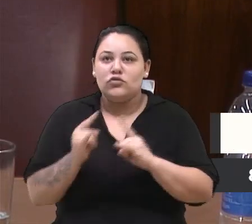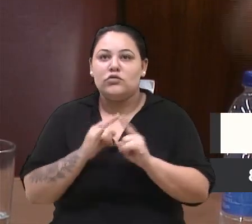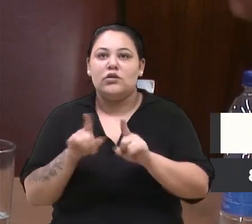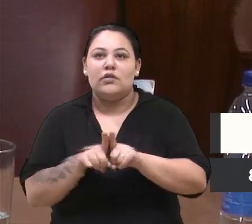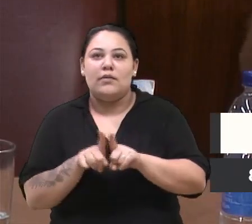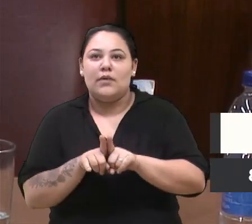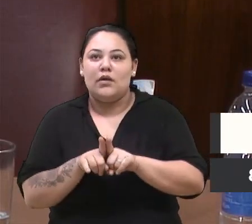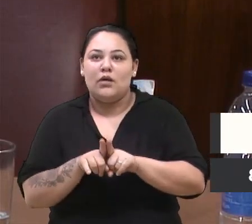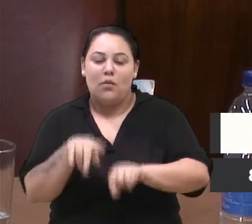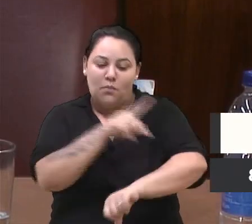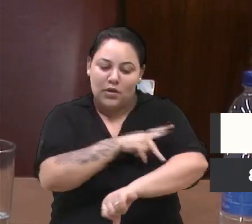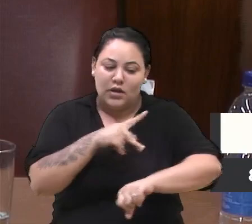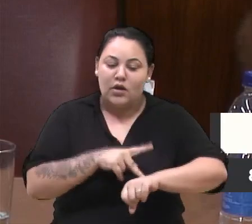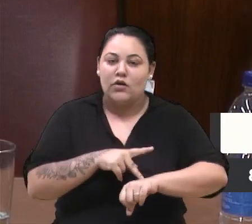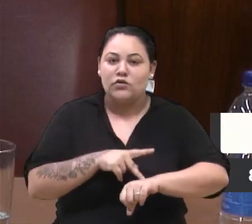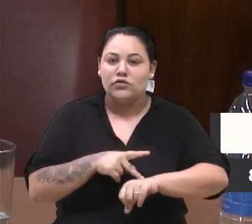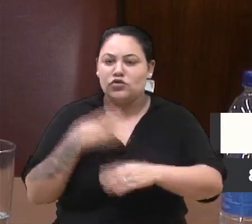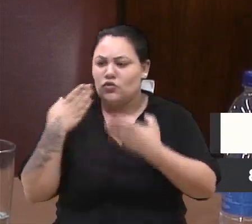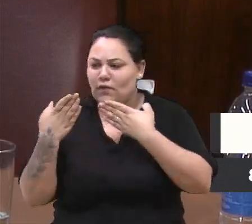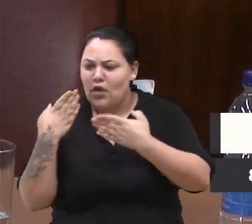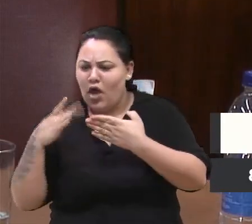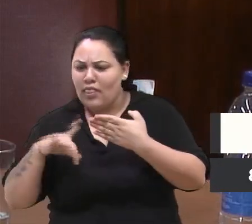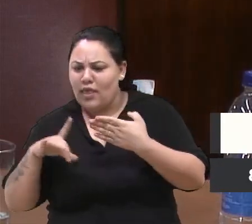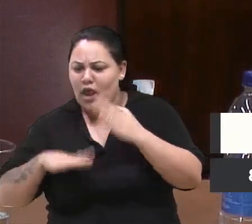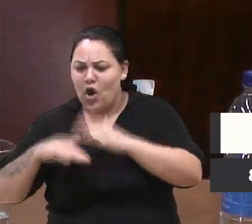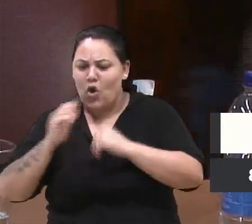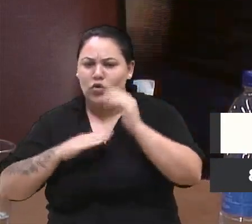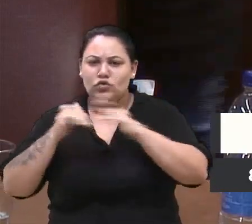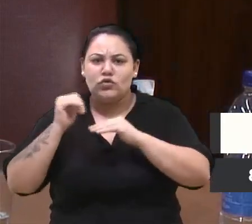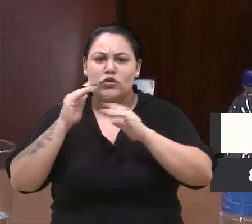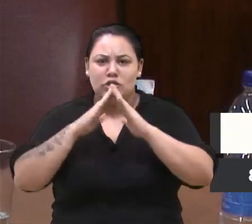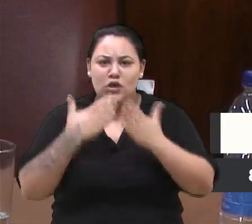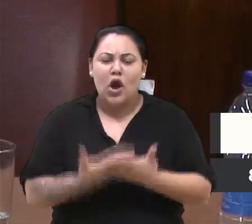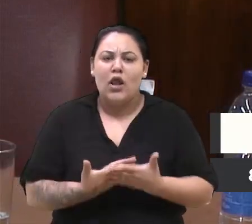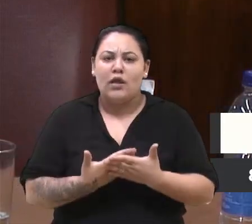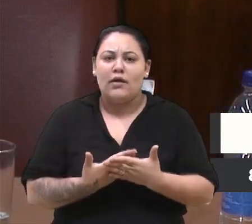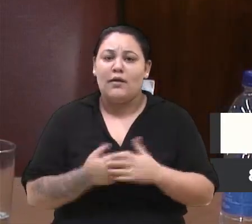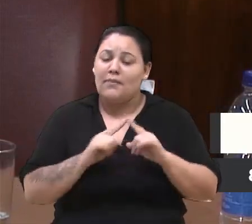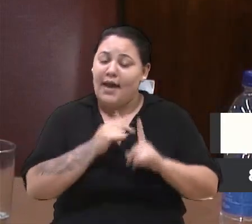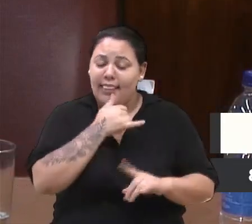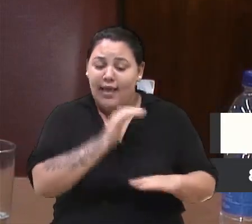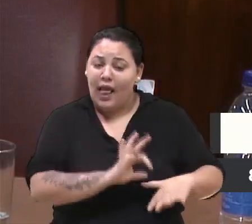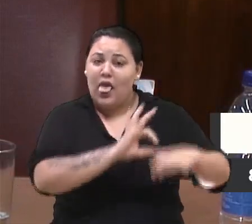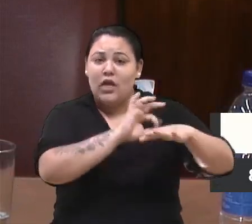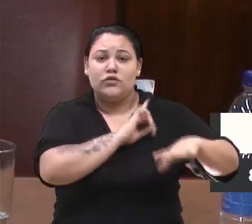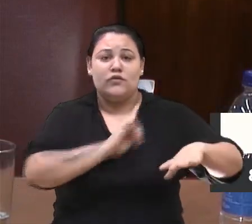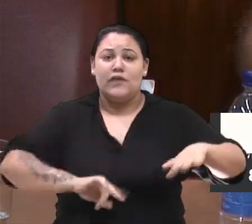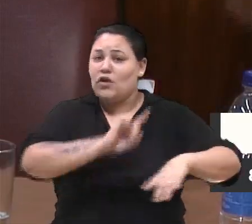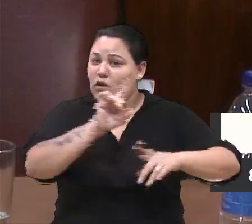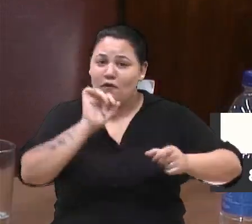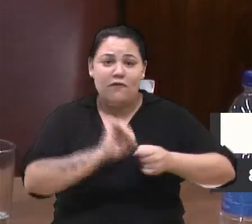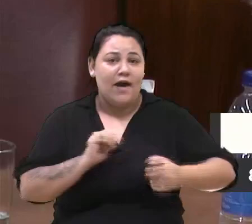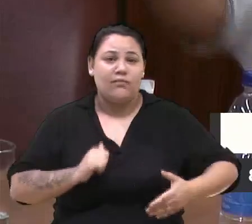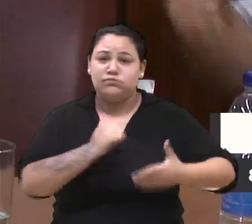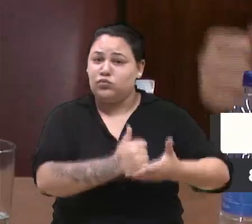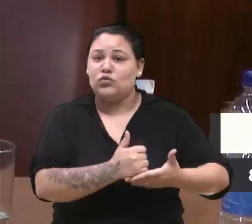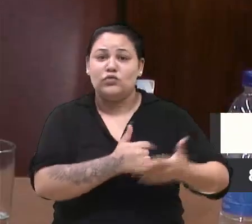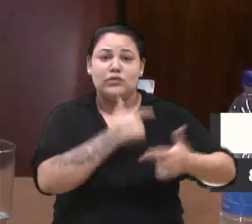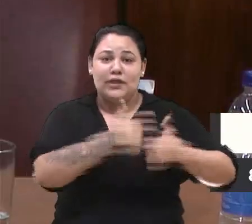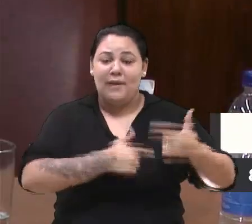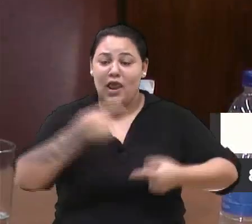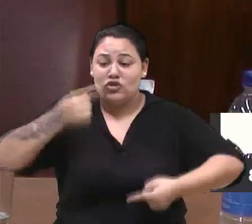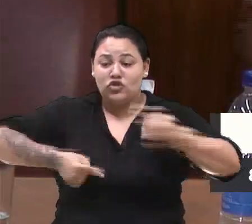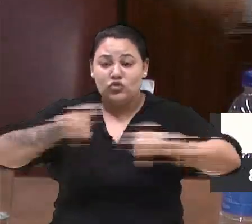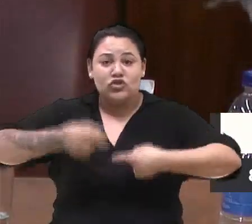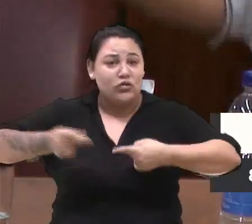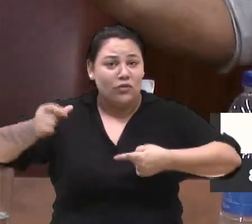pedagogicamente duvidosa e construísse escola. Pena que a liderança do governo não faz a sua parte discutindo isso há tanto tempo. Ou querem que